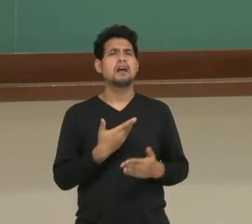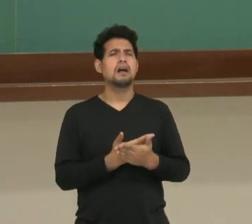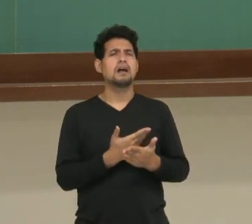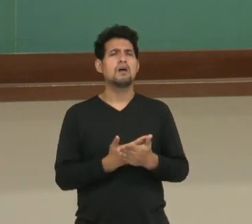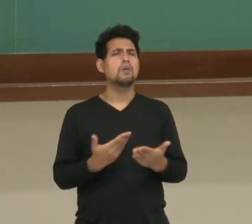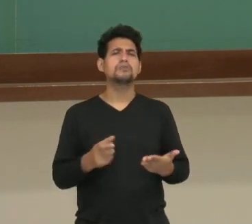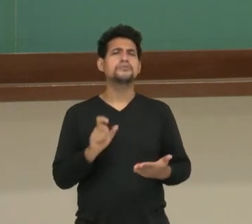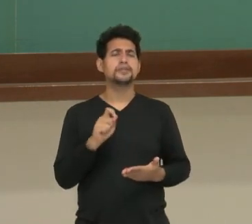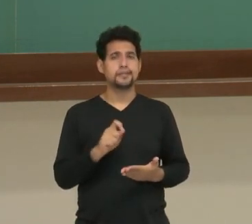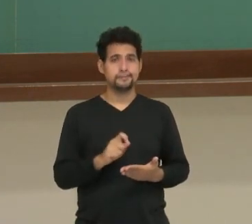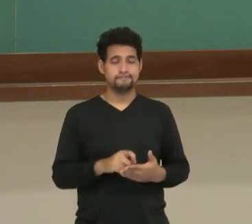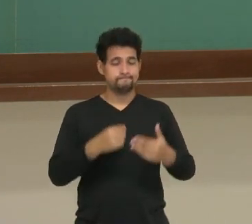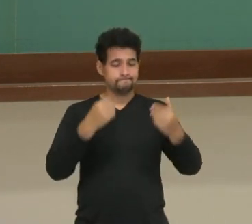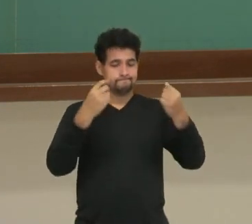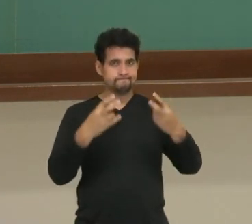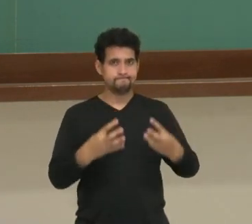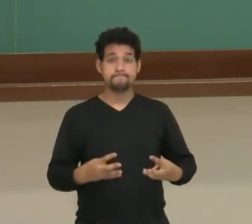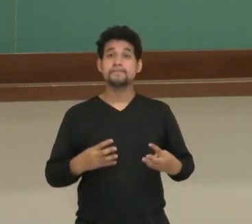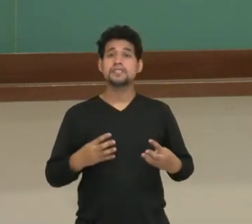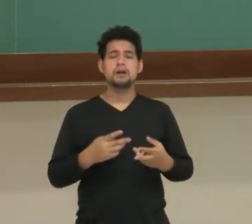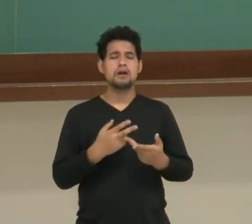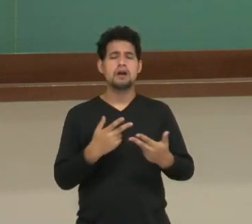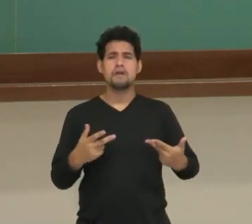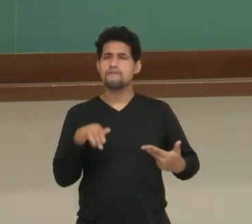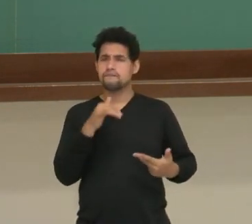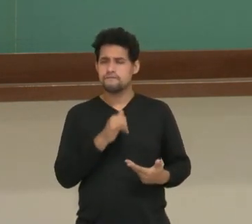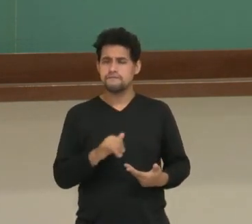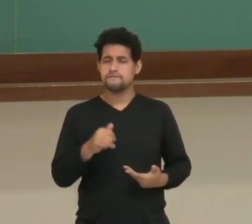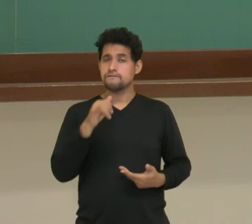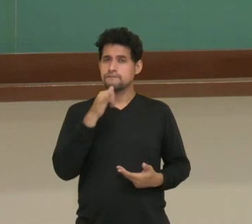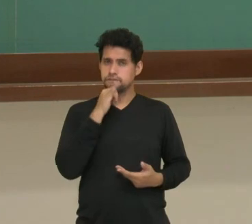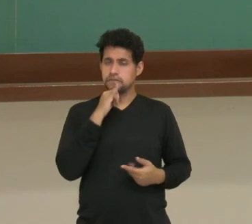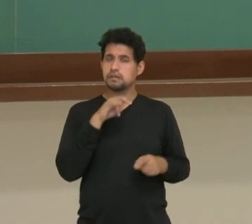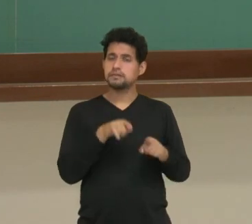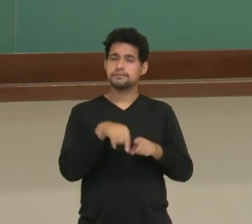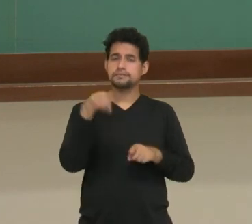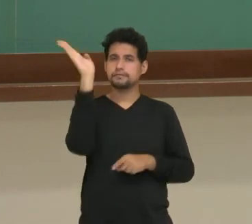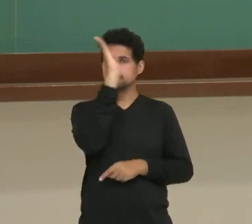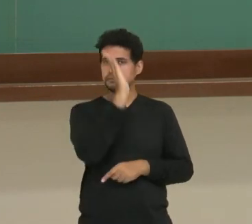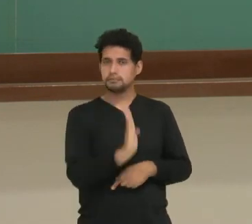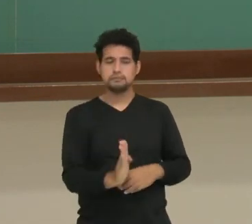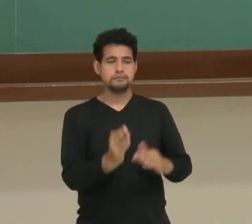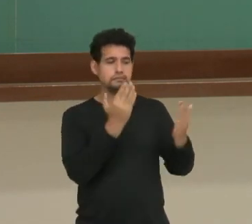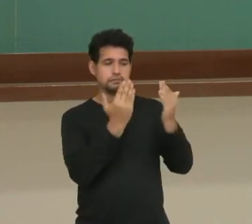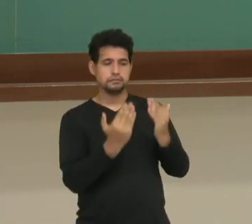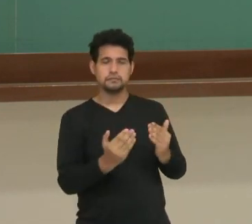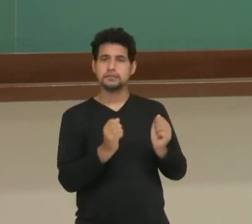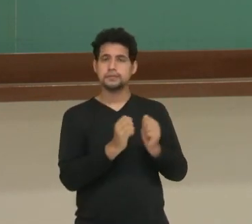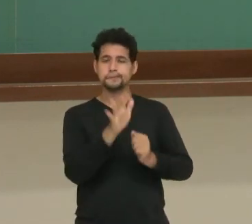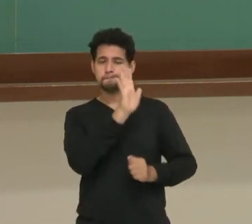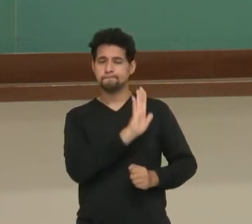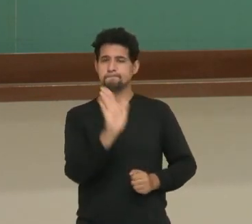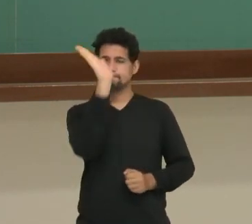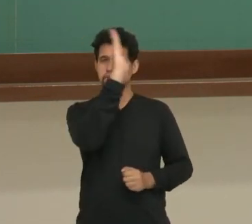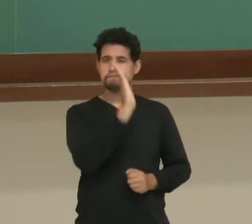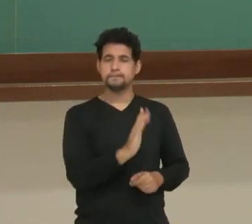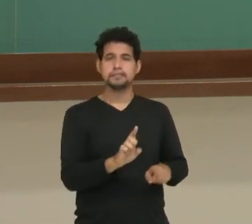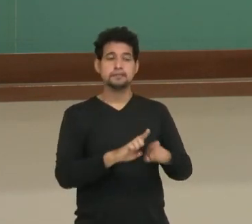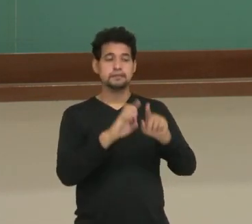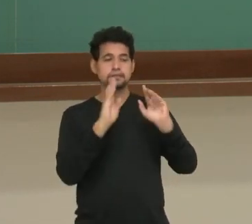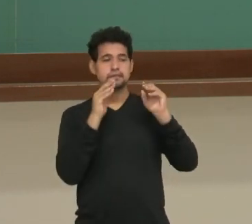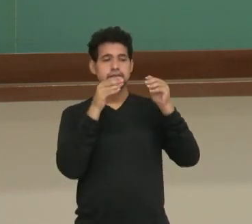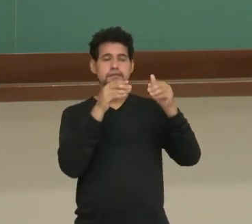de hoje, então, foram as fontes de energia, a matriz energética brasileira, comparamos ela com o cenário mundial e demos uma